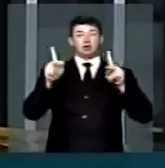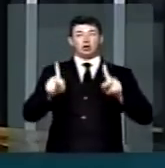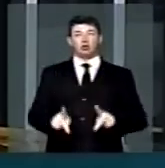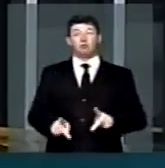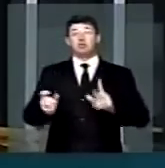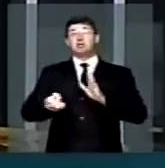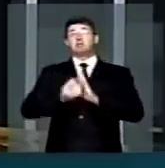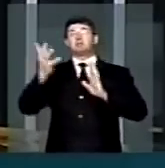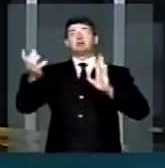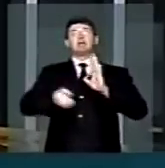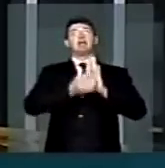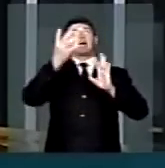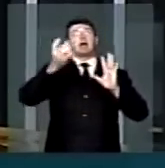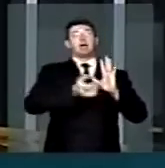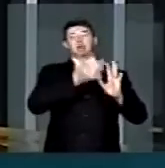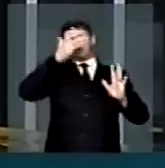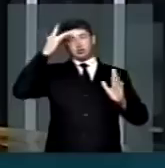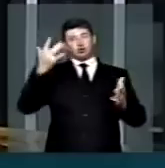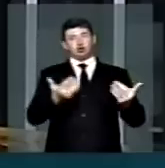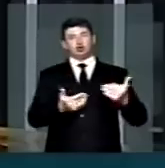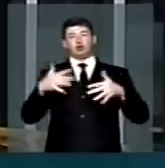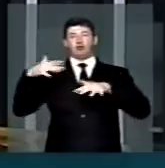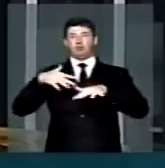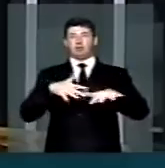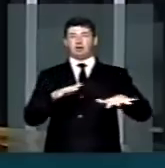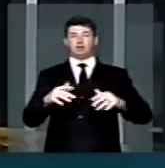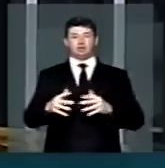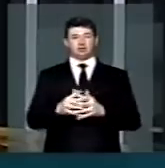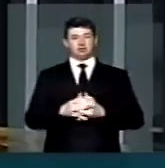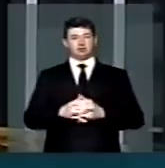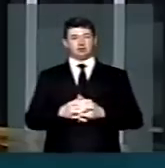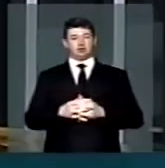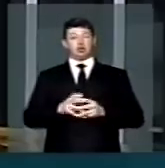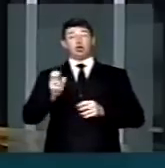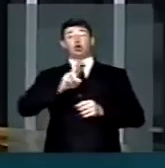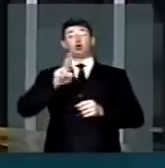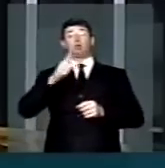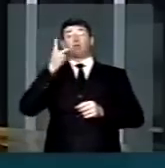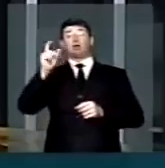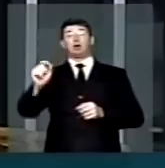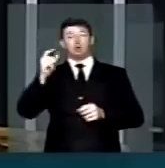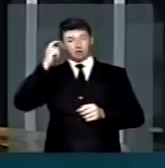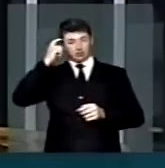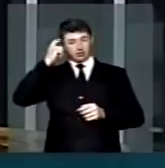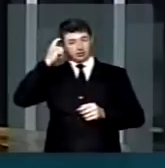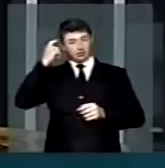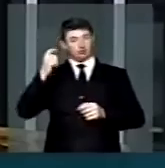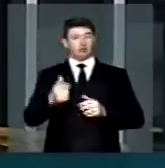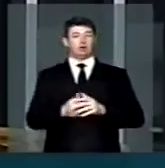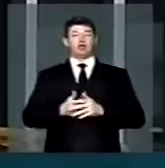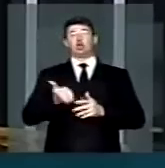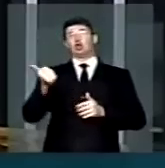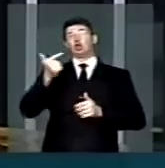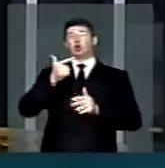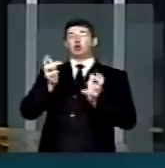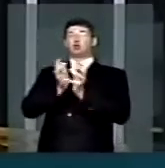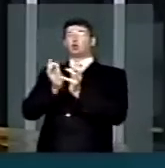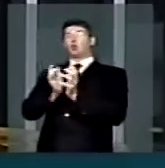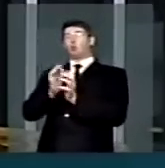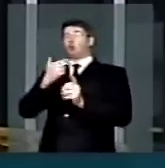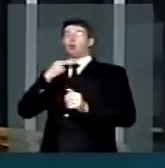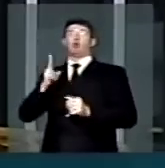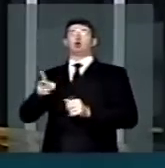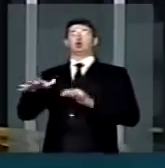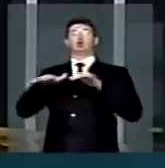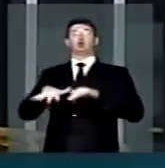de milhares de jovens manifestantes, em nome de dizer que meia dúzia de black blocs não podem continuar